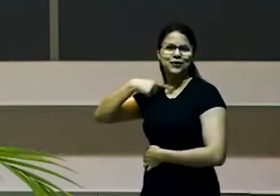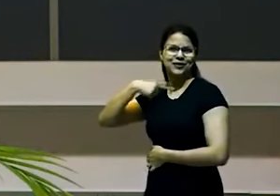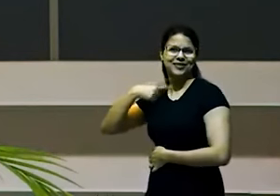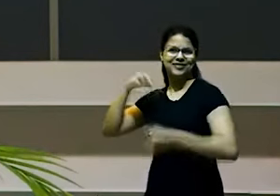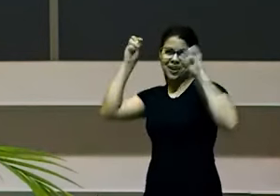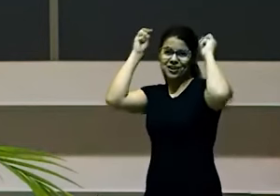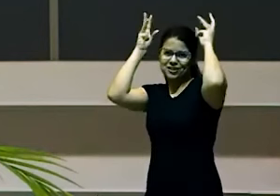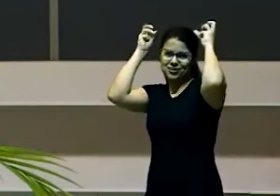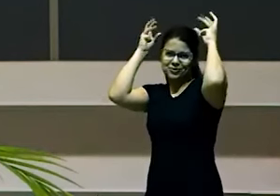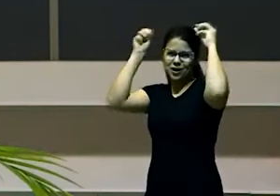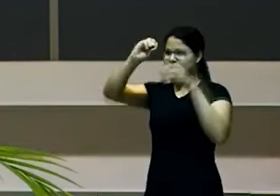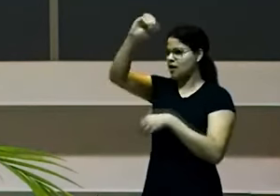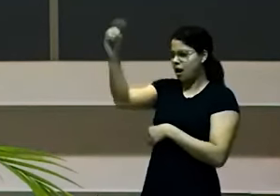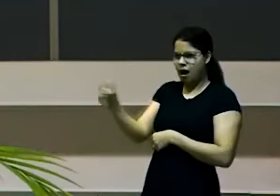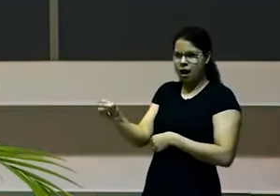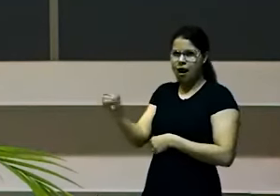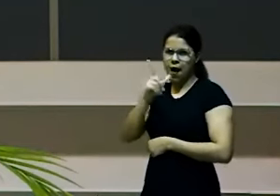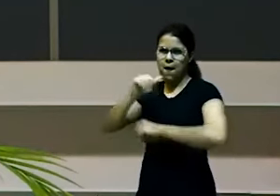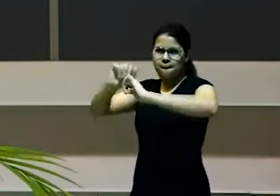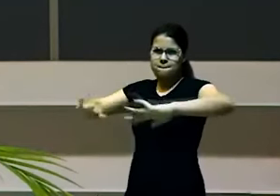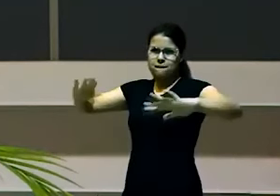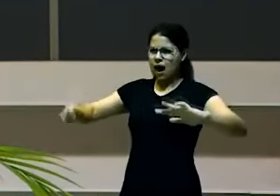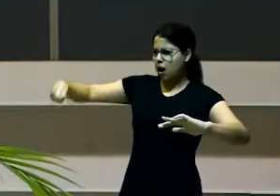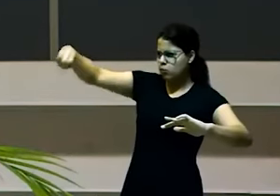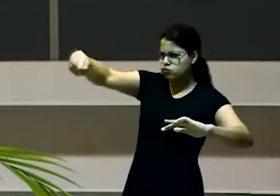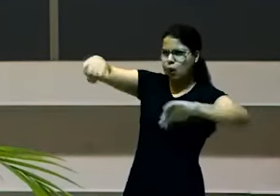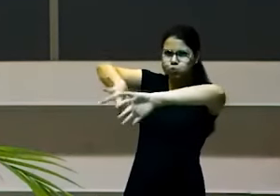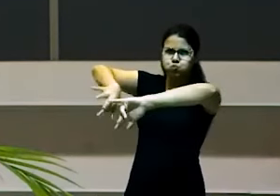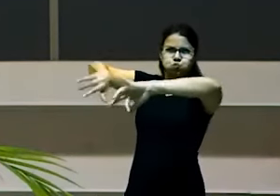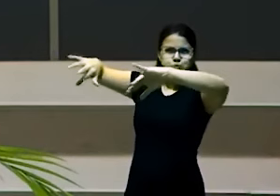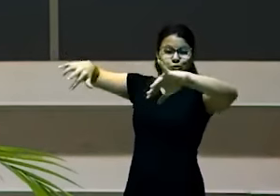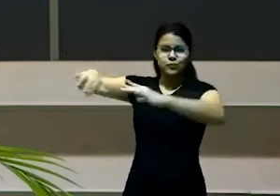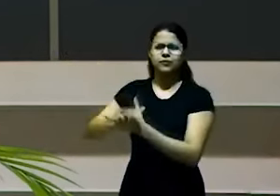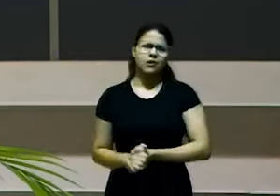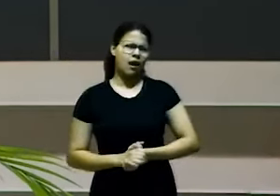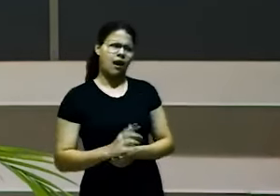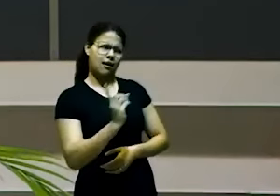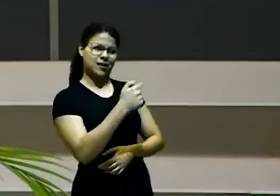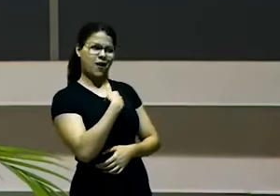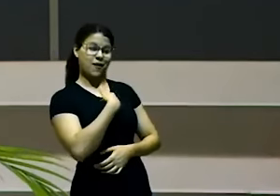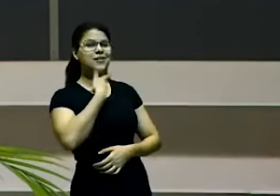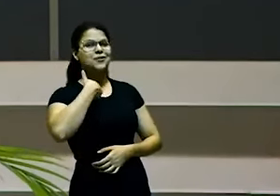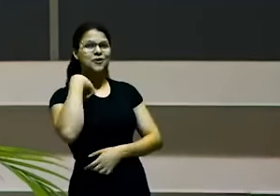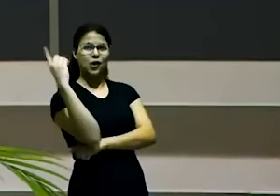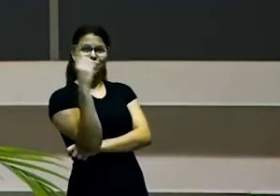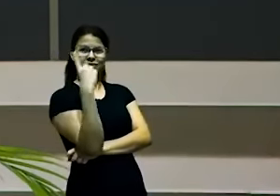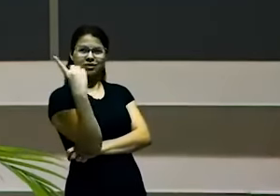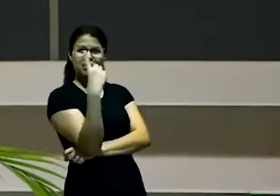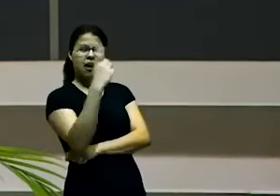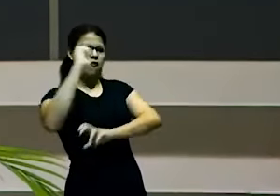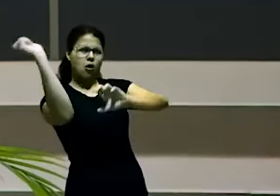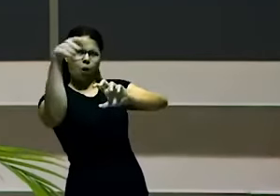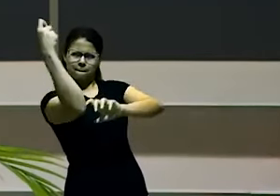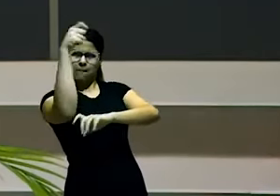como o seu cajado abrindo o mar Talvez uma outra pessoa gostaria de ser Davi com o estilingue que ia atirar